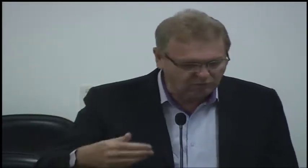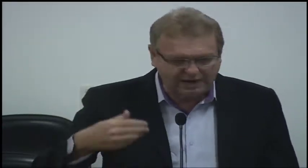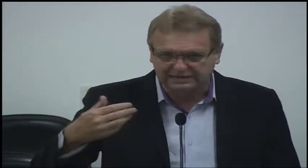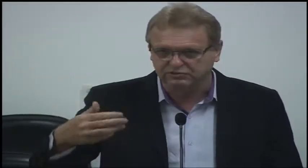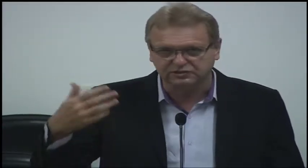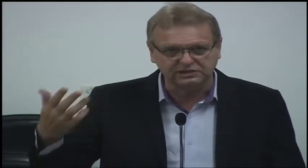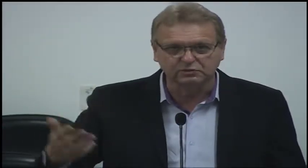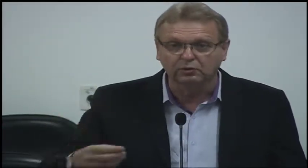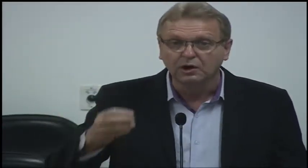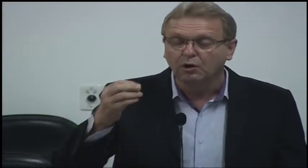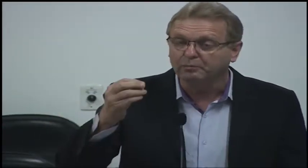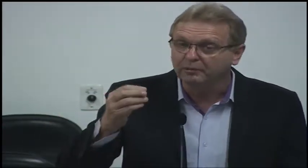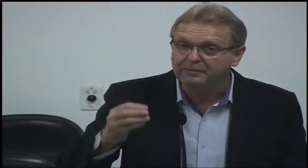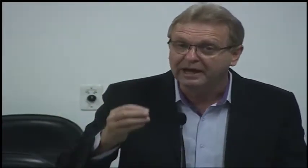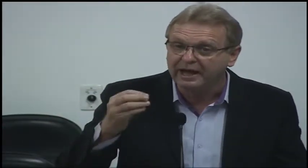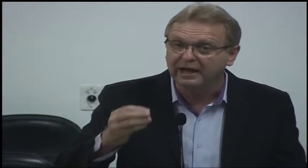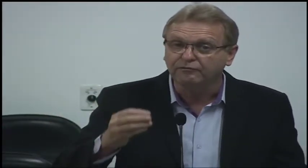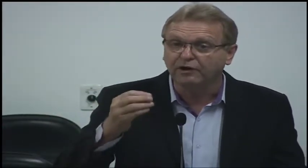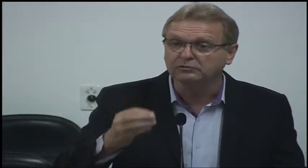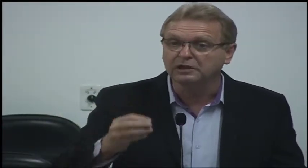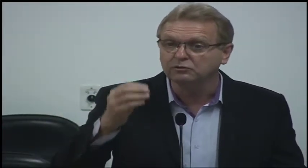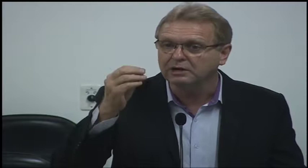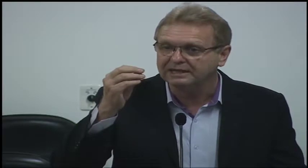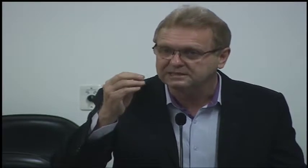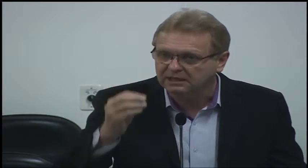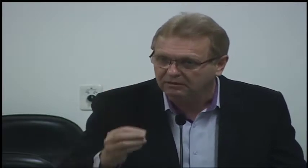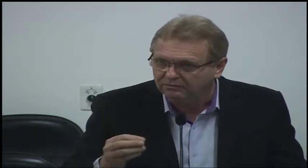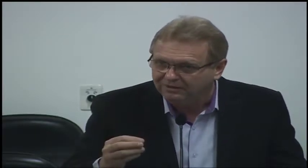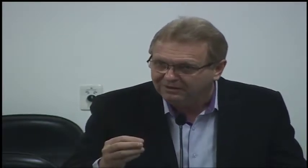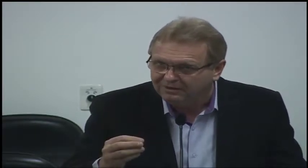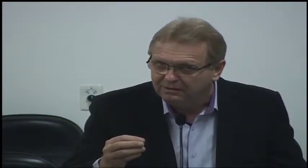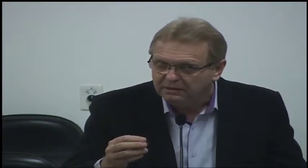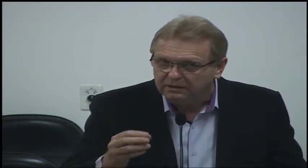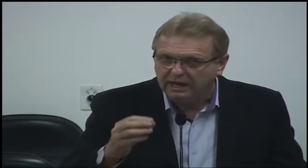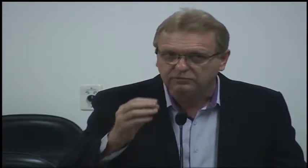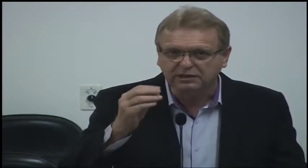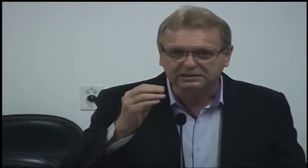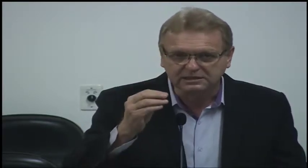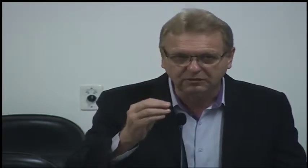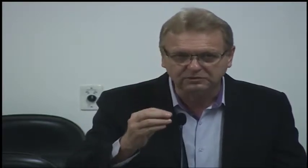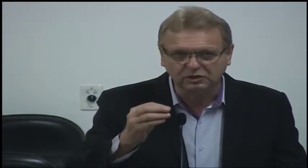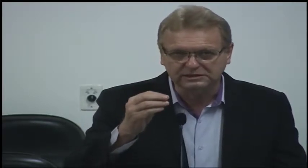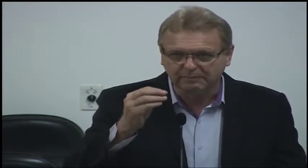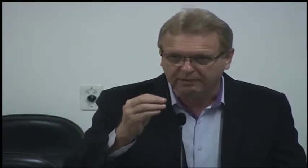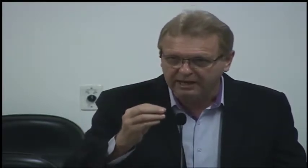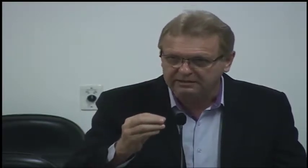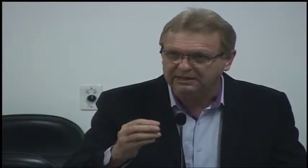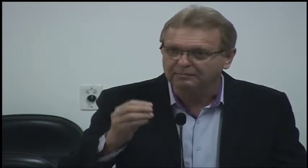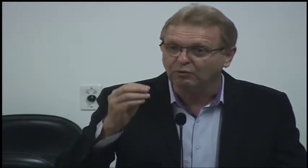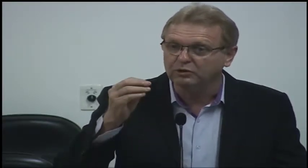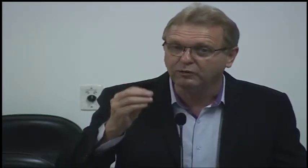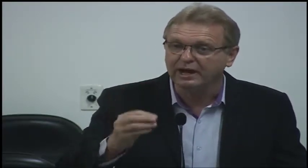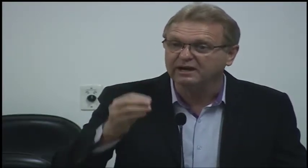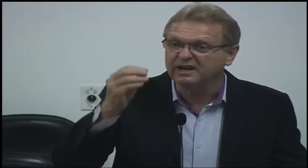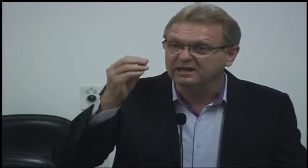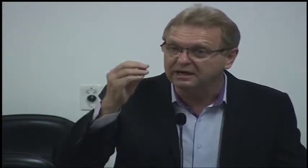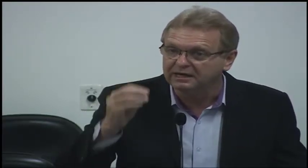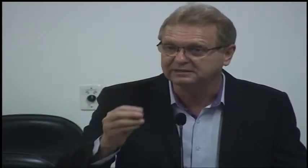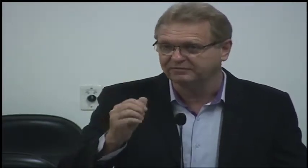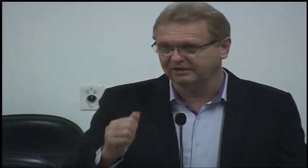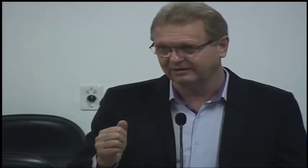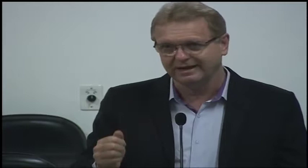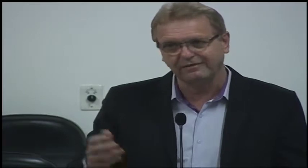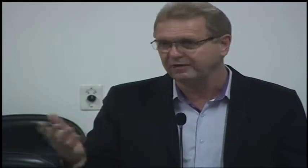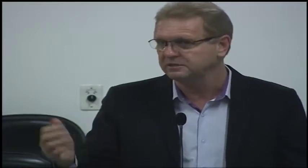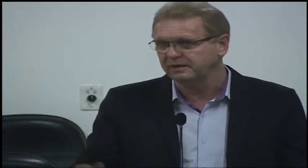falta, 4, 5. O problema é falta de educação. E a educação só se aprende quando é